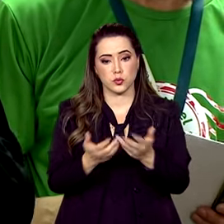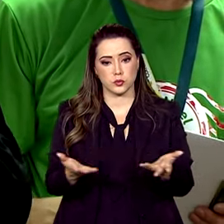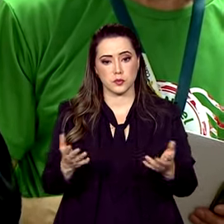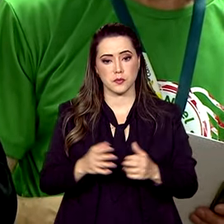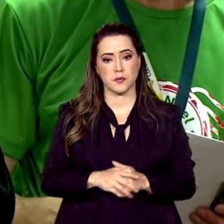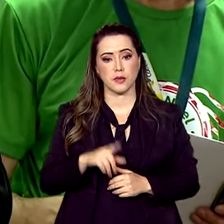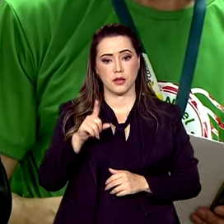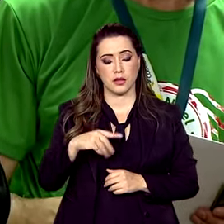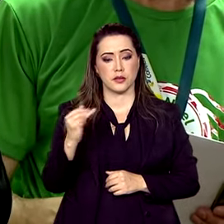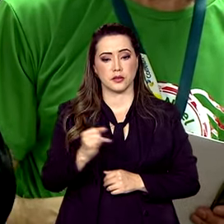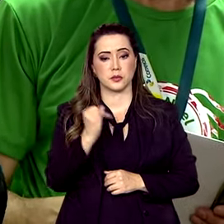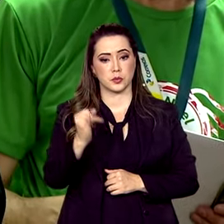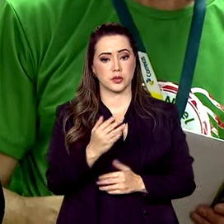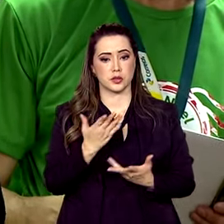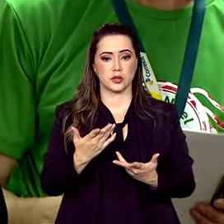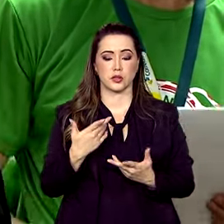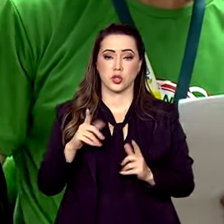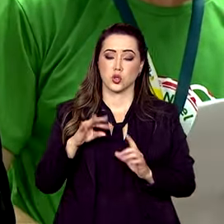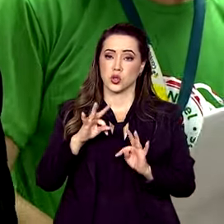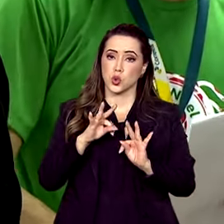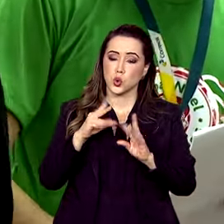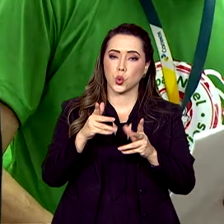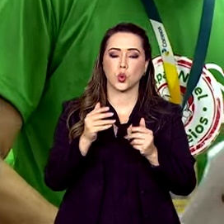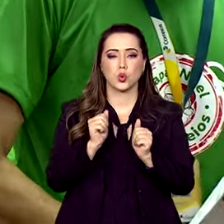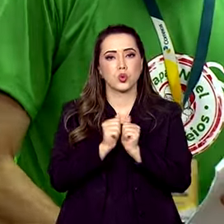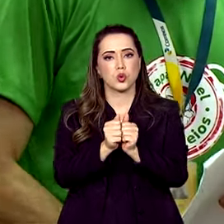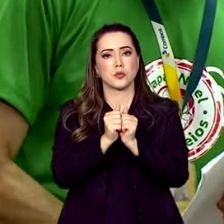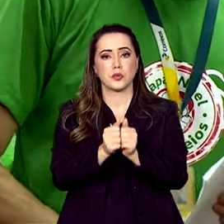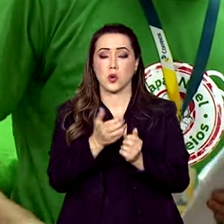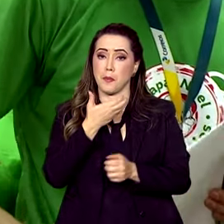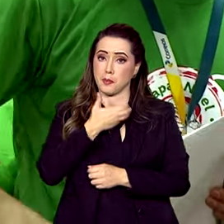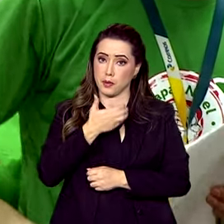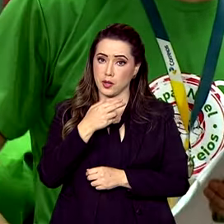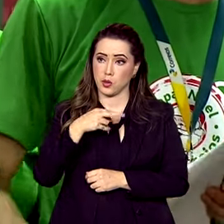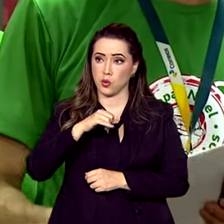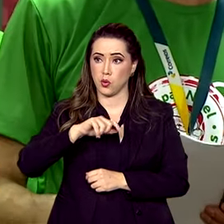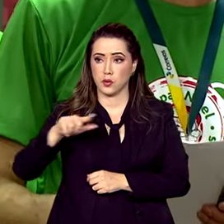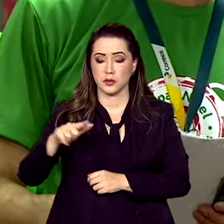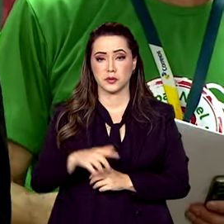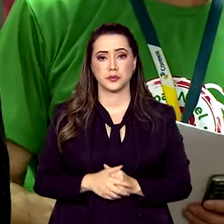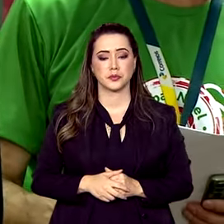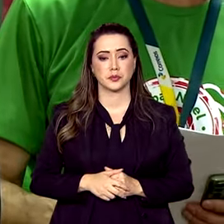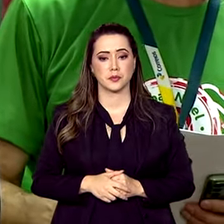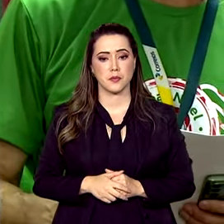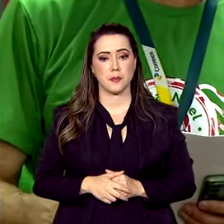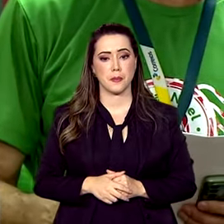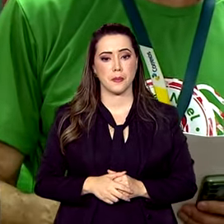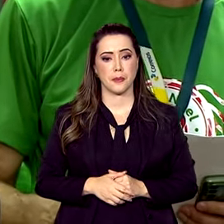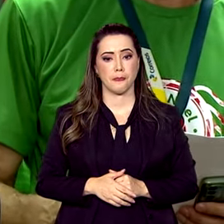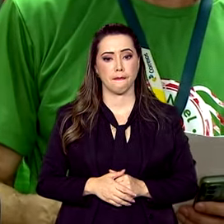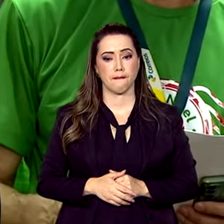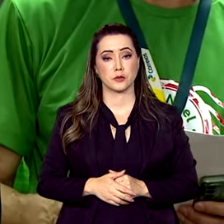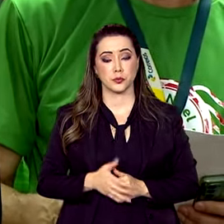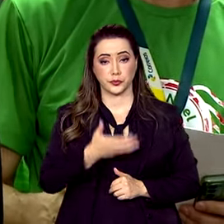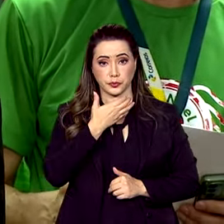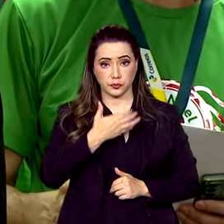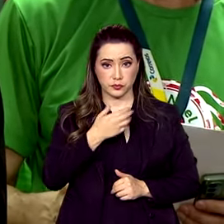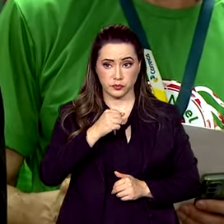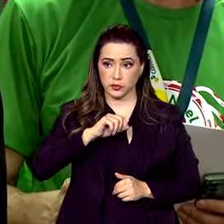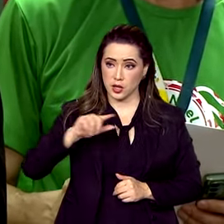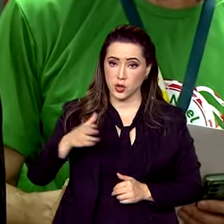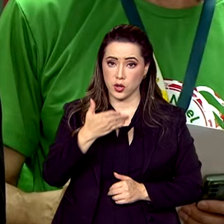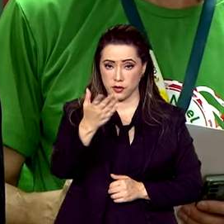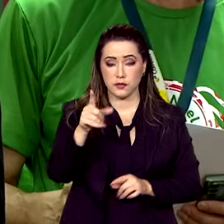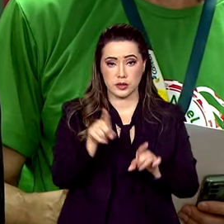É importante que todos encampem a campanha dos Papai Noel. O Papai Noel, seja